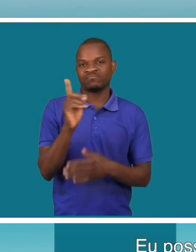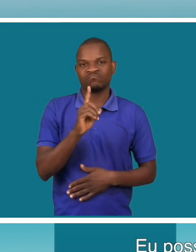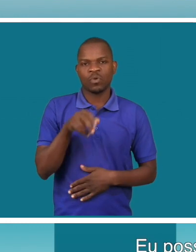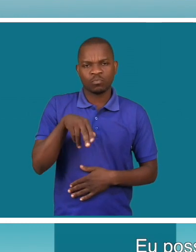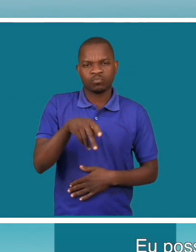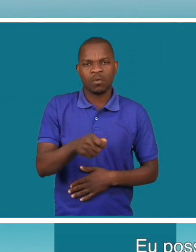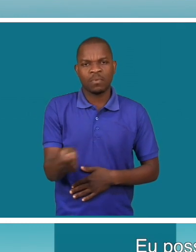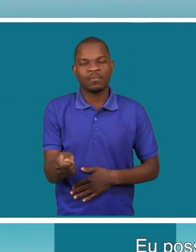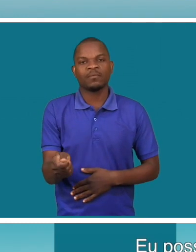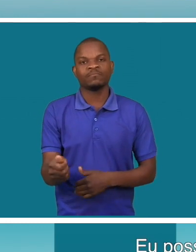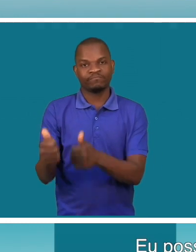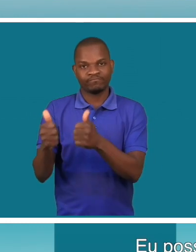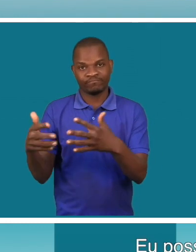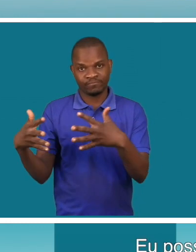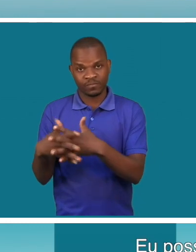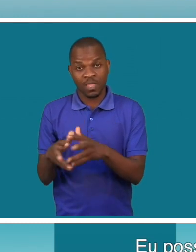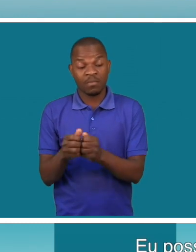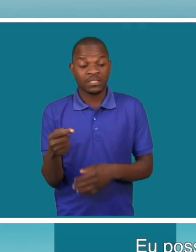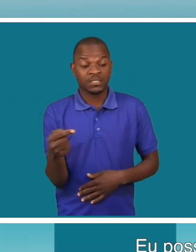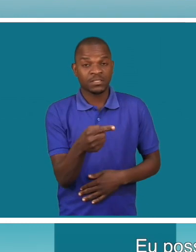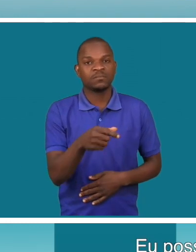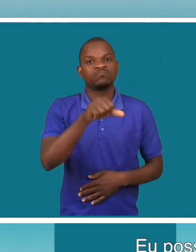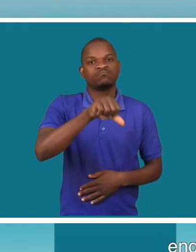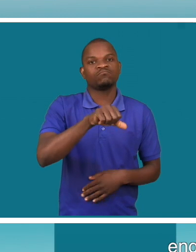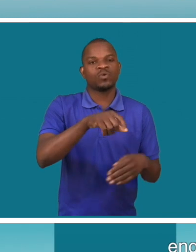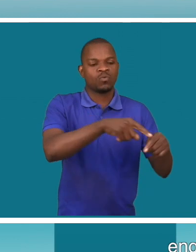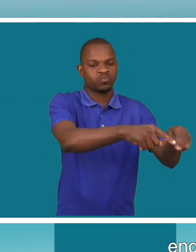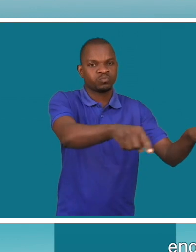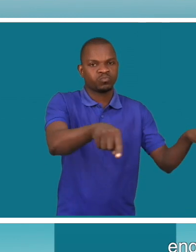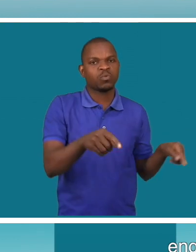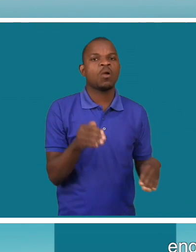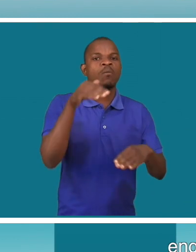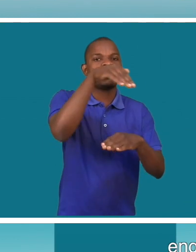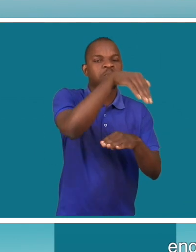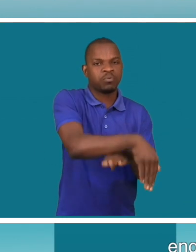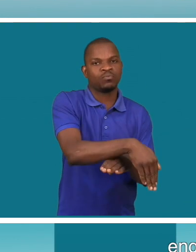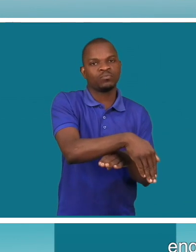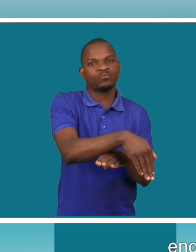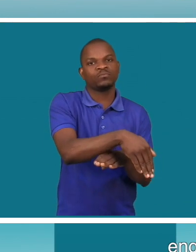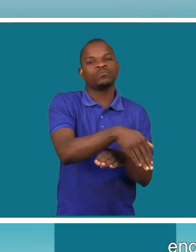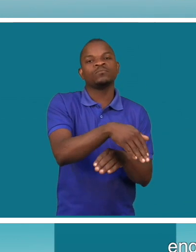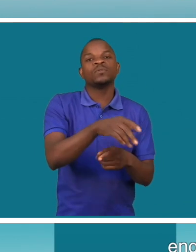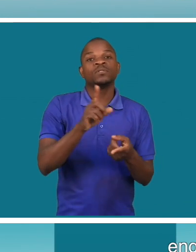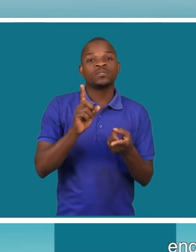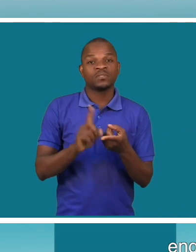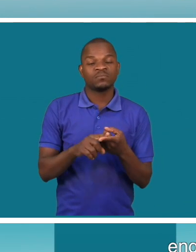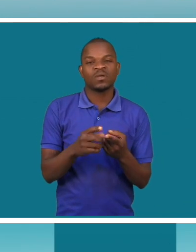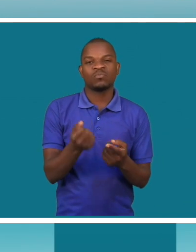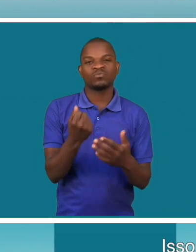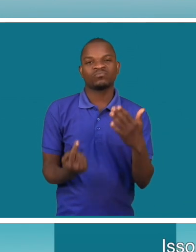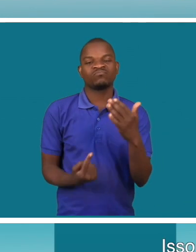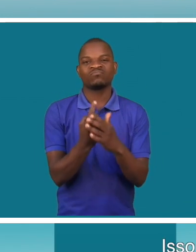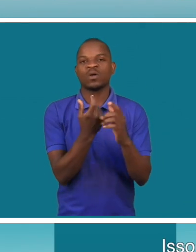caminha, eu posso bater para o lado esquerdo. Enquanto no lado direito, há um passo, posso entrar numa cova.